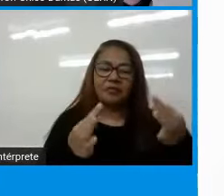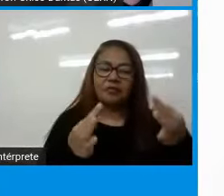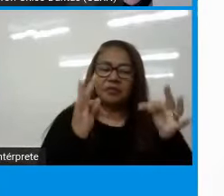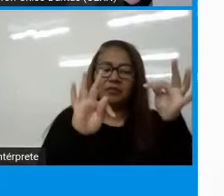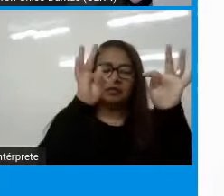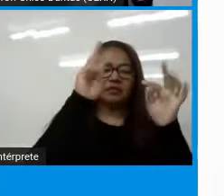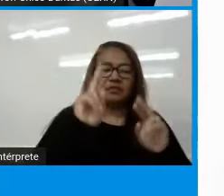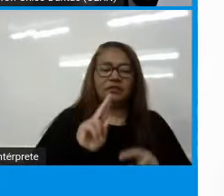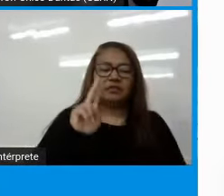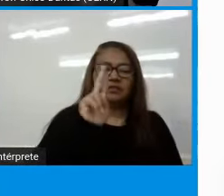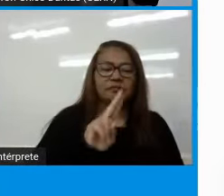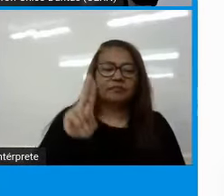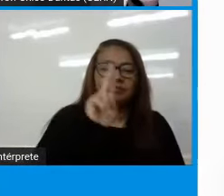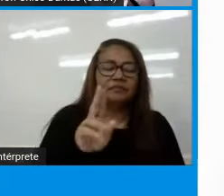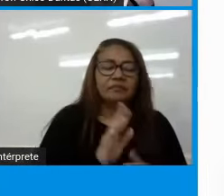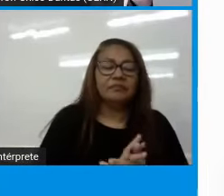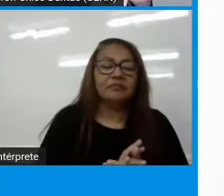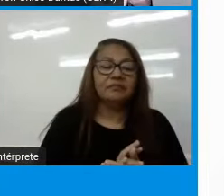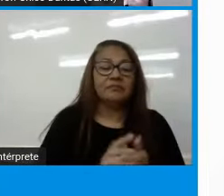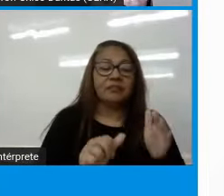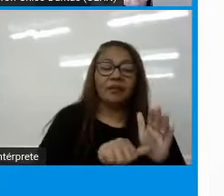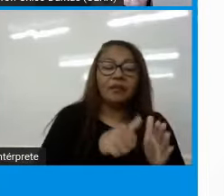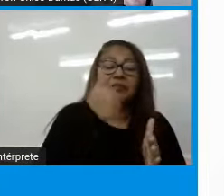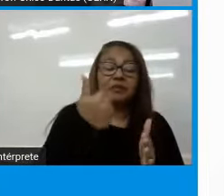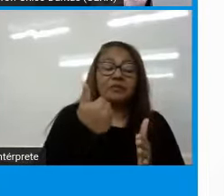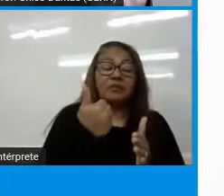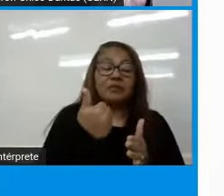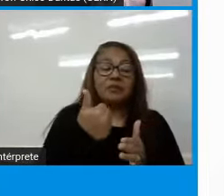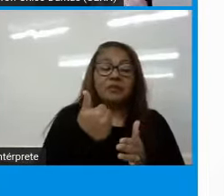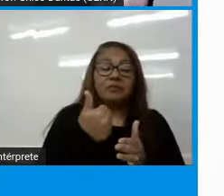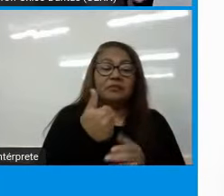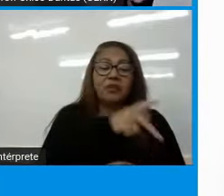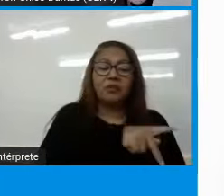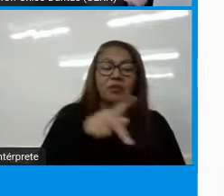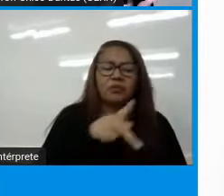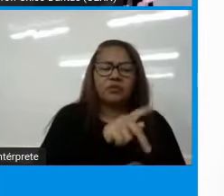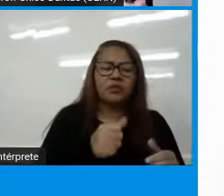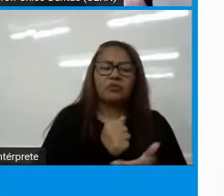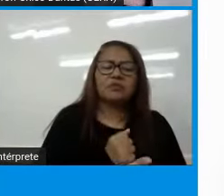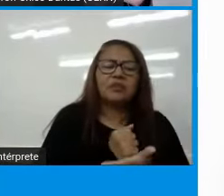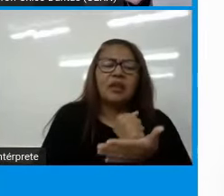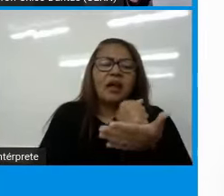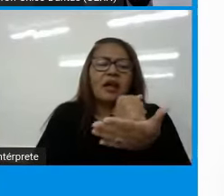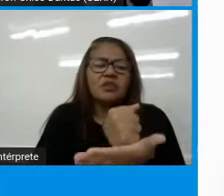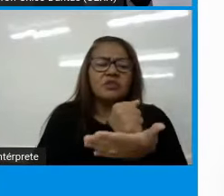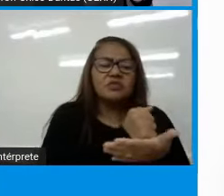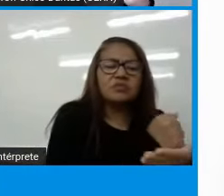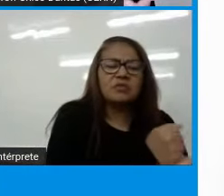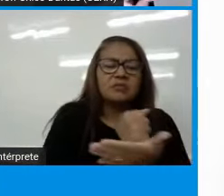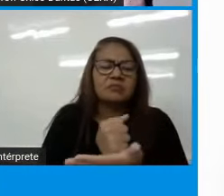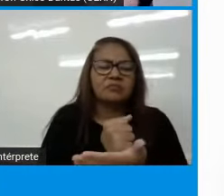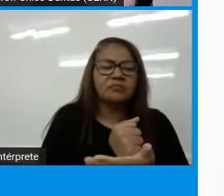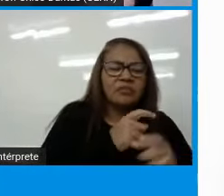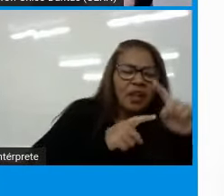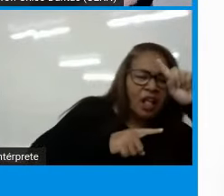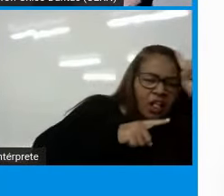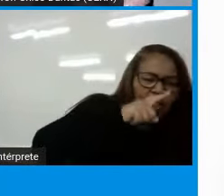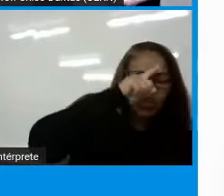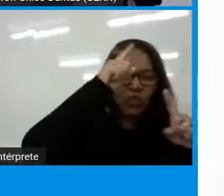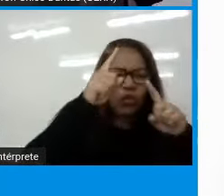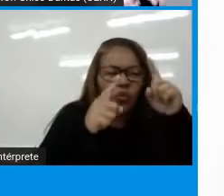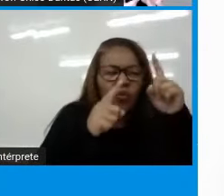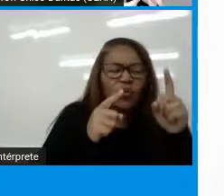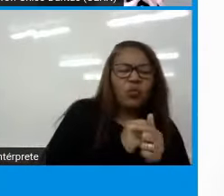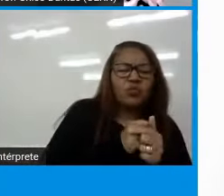Primeiro, o corpo docente se ajuda internamente no sentido de tirar dúvidas, de trazer dicas para o colega de